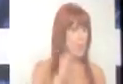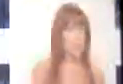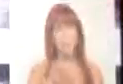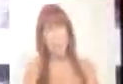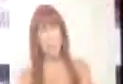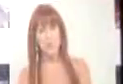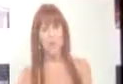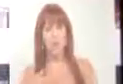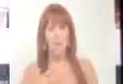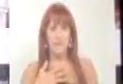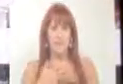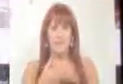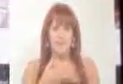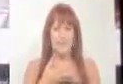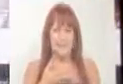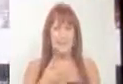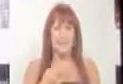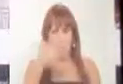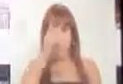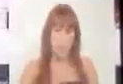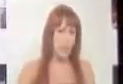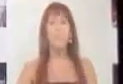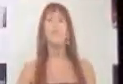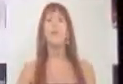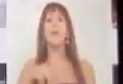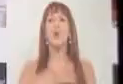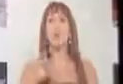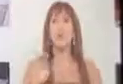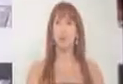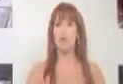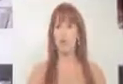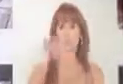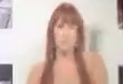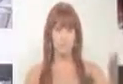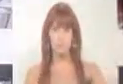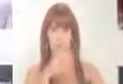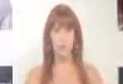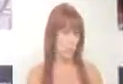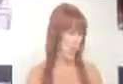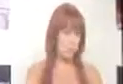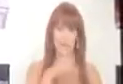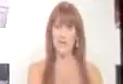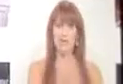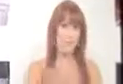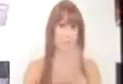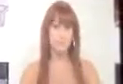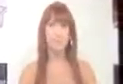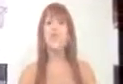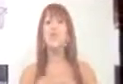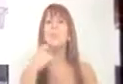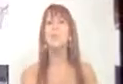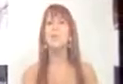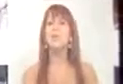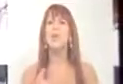conhecem, por outro lado, para não terem que dar opinião. A posição do PS já foi referida pelo meu colega e,